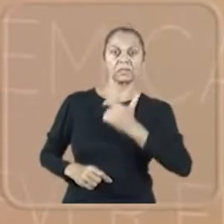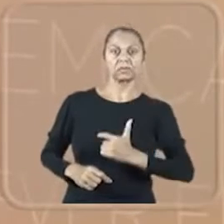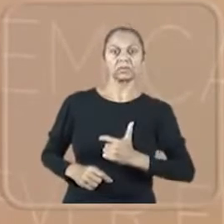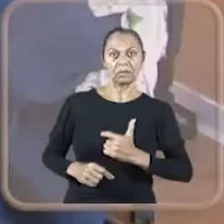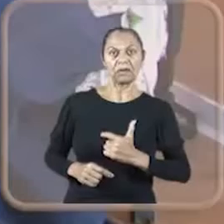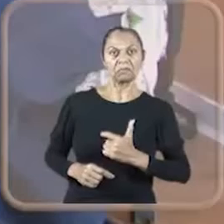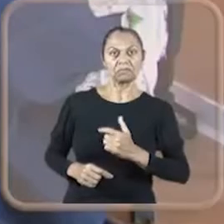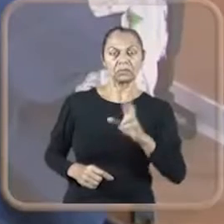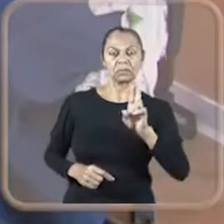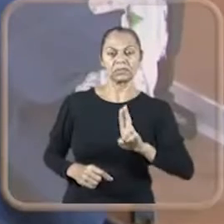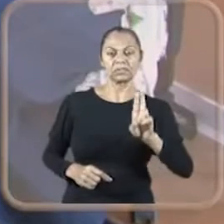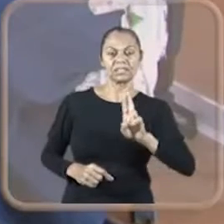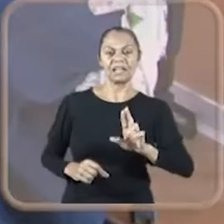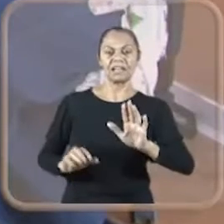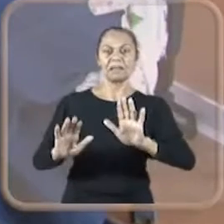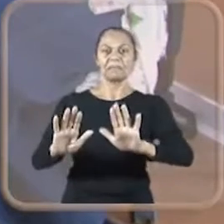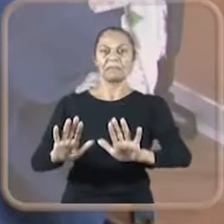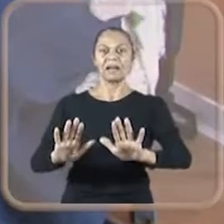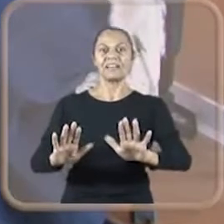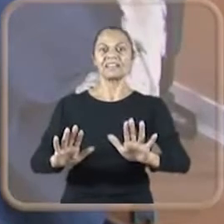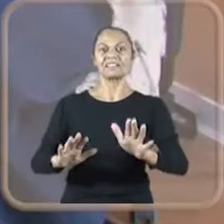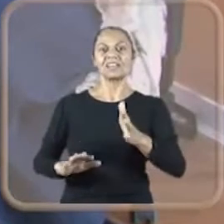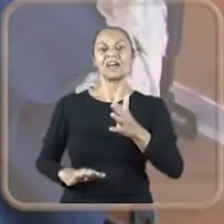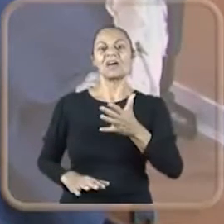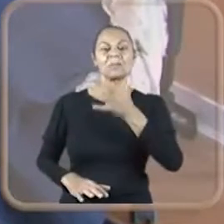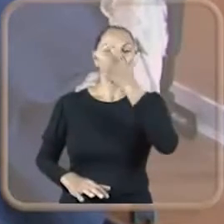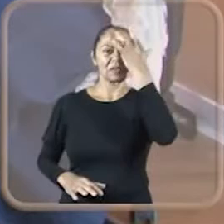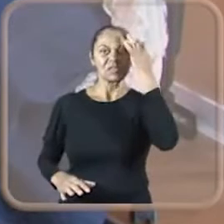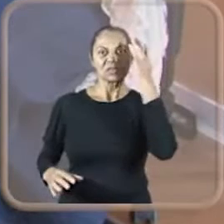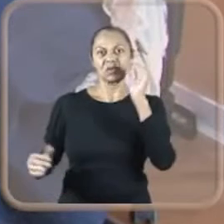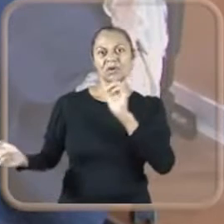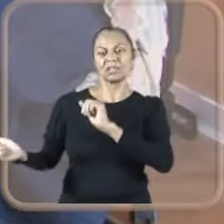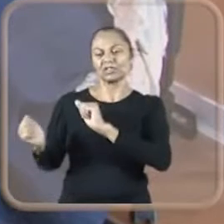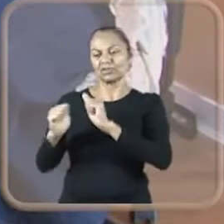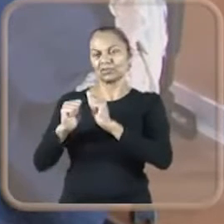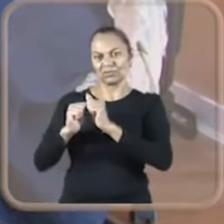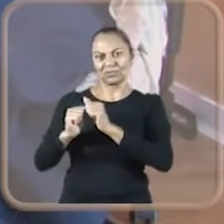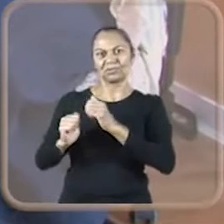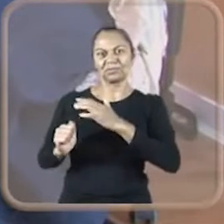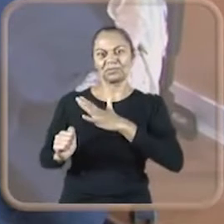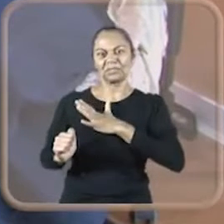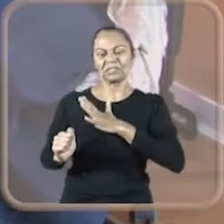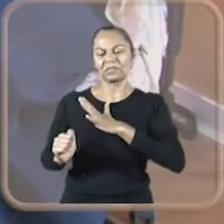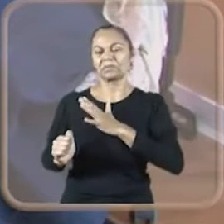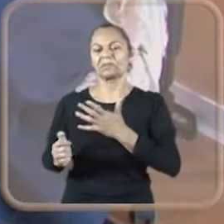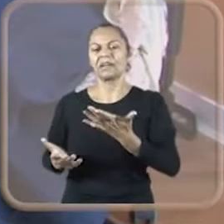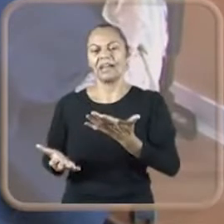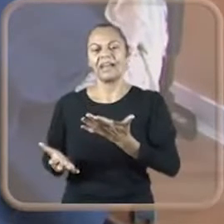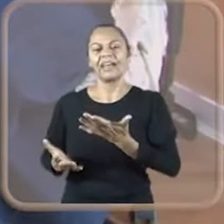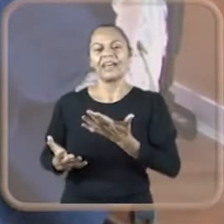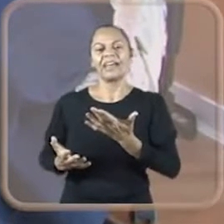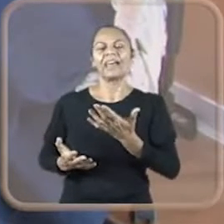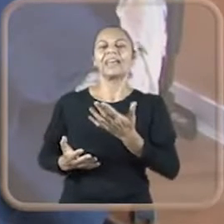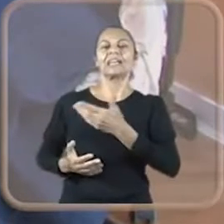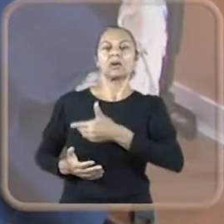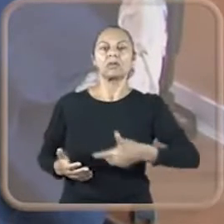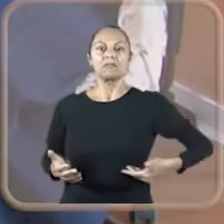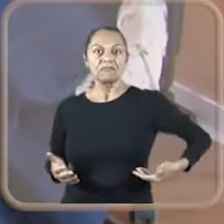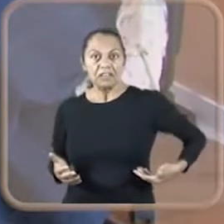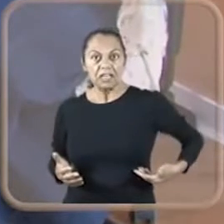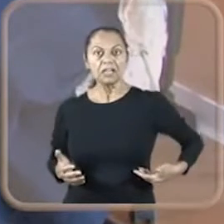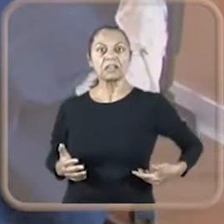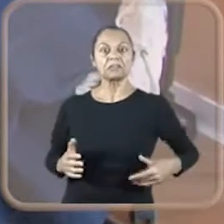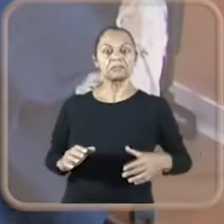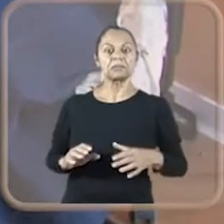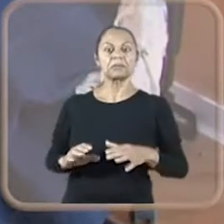pessoalmente. Nesse momento, o meu parceiro de justiça restaurativa se despiu de qualquer vaidade e, apesar de ser